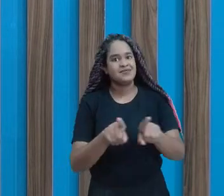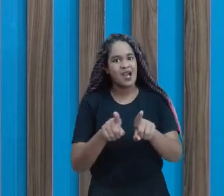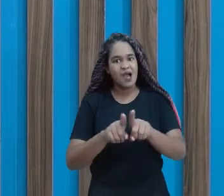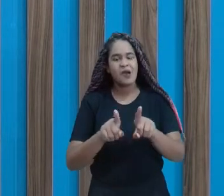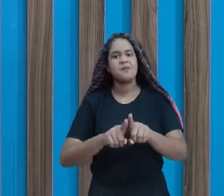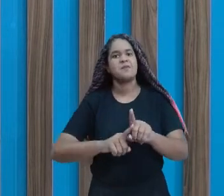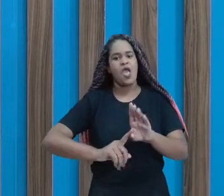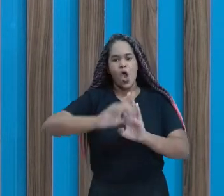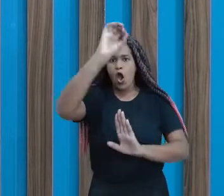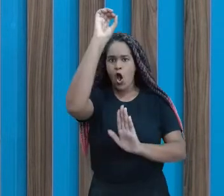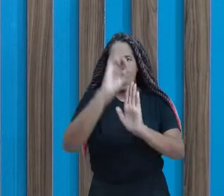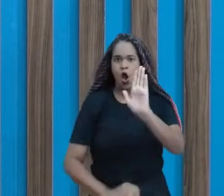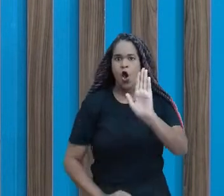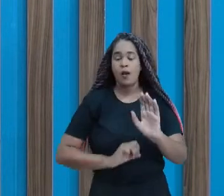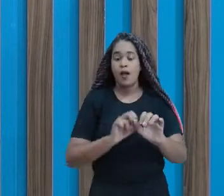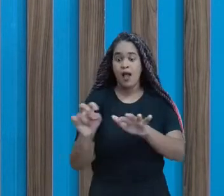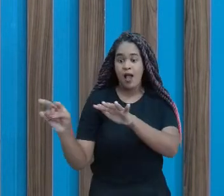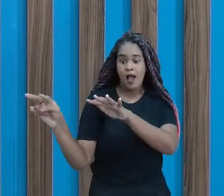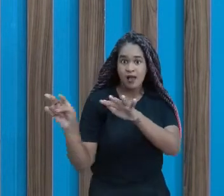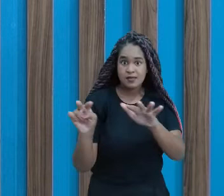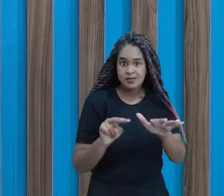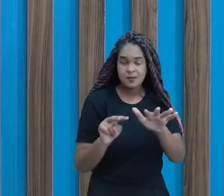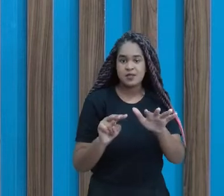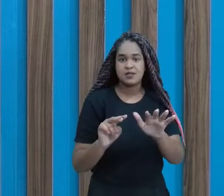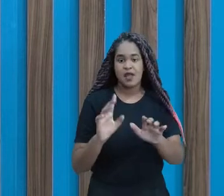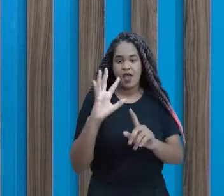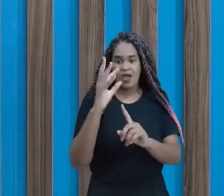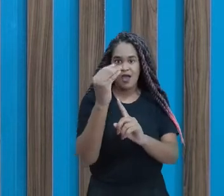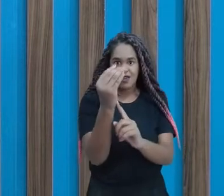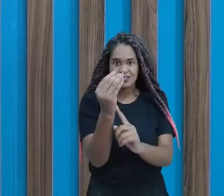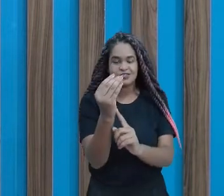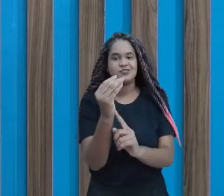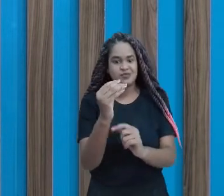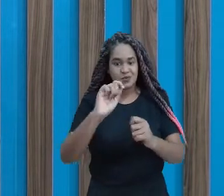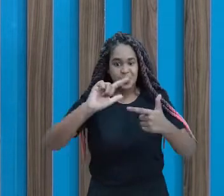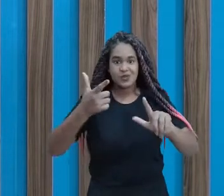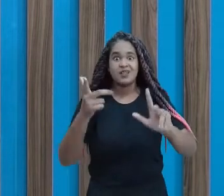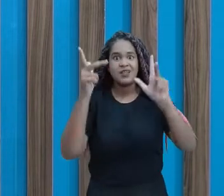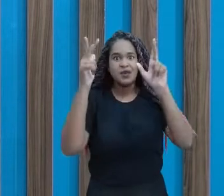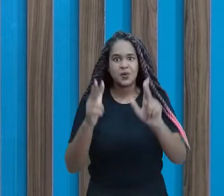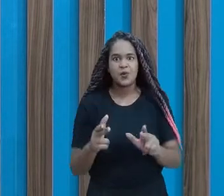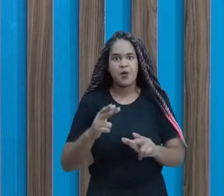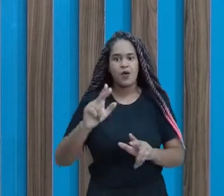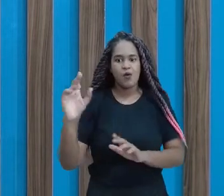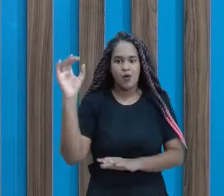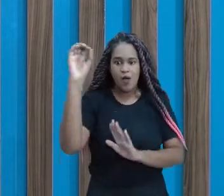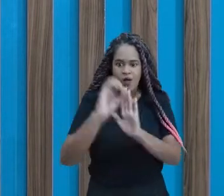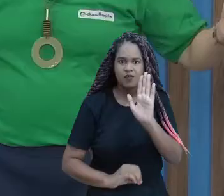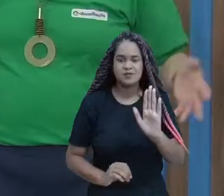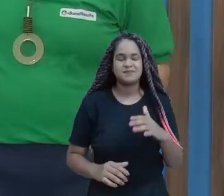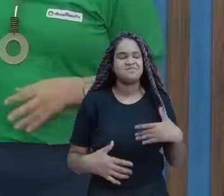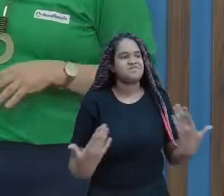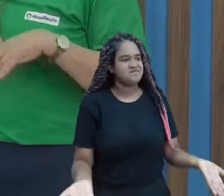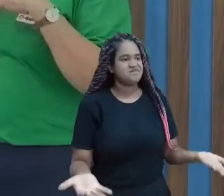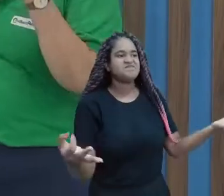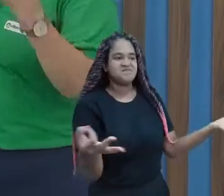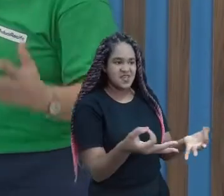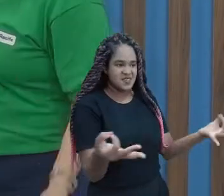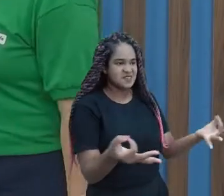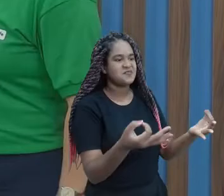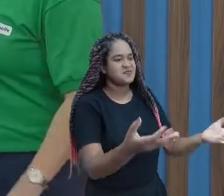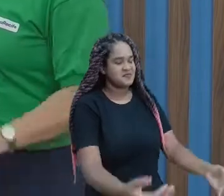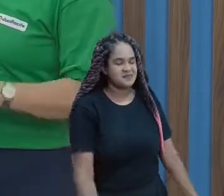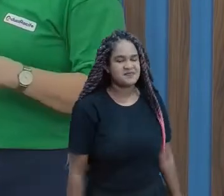enfim, oficializado no mesmo ano da Semana de Arte Moderna. Mas, enfim, uma série de coisas que estão acontecendo. O Brasil estava em ebulição naquele momento. Perfeito, Henrique. Não podia